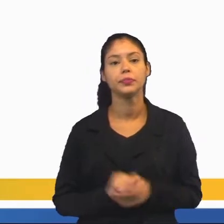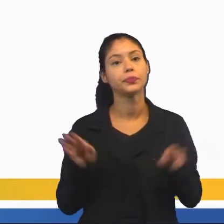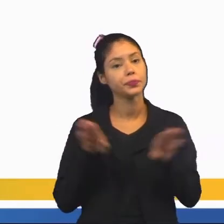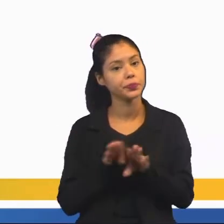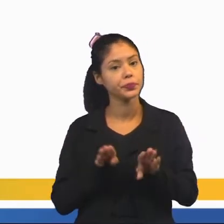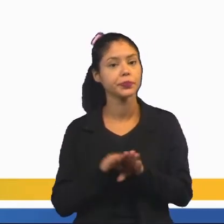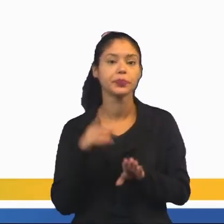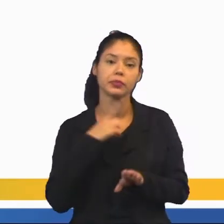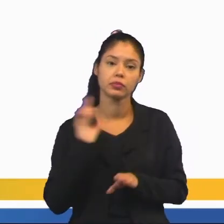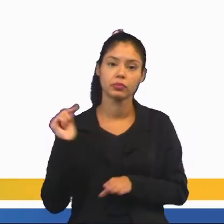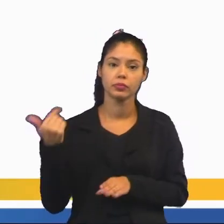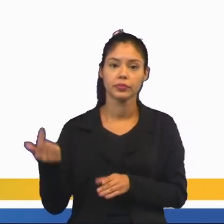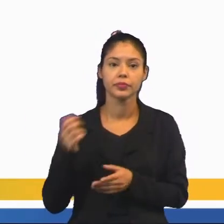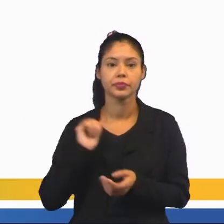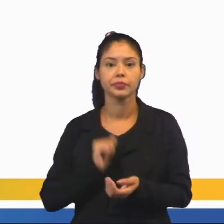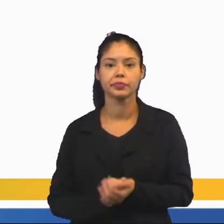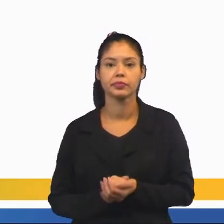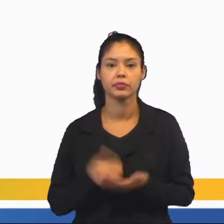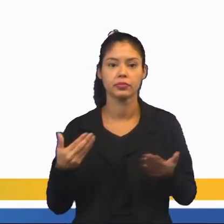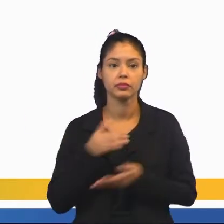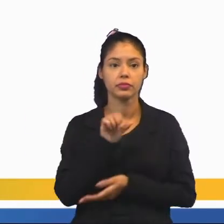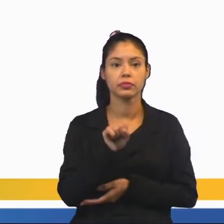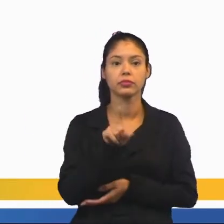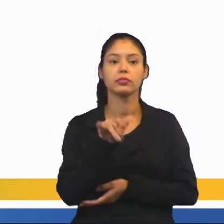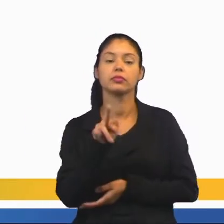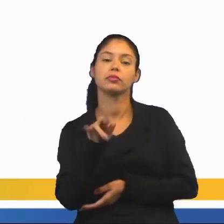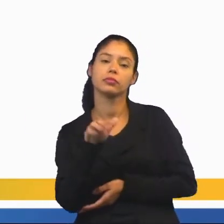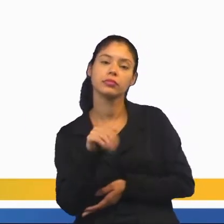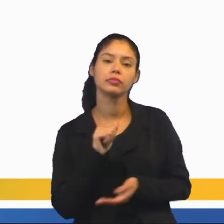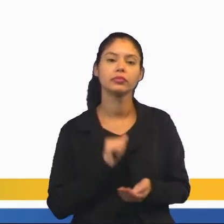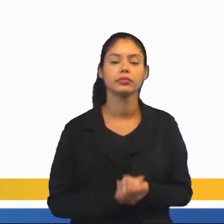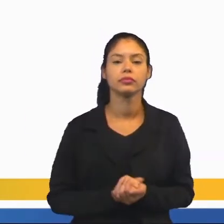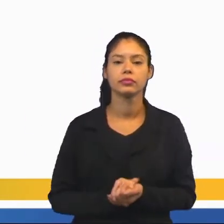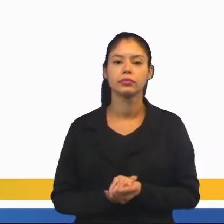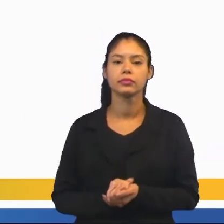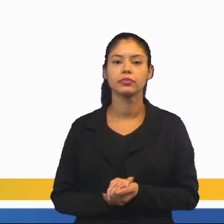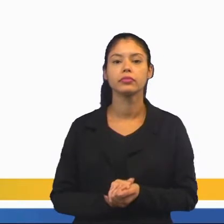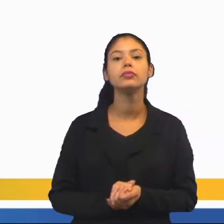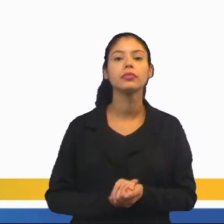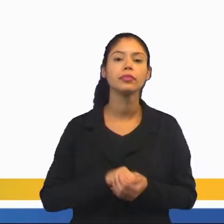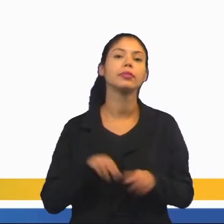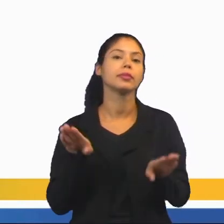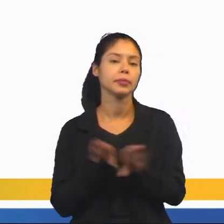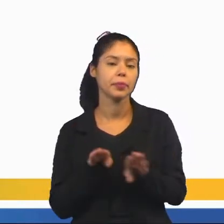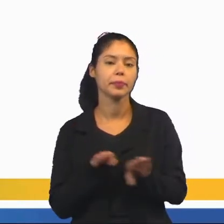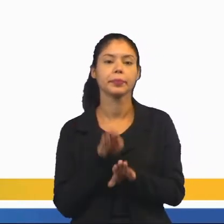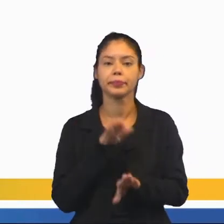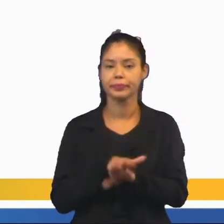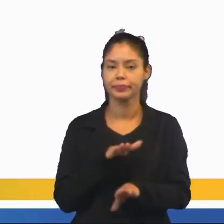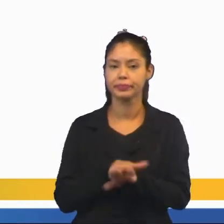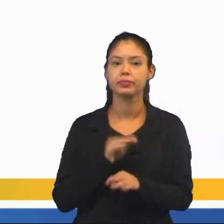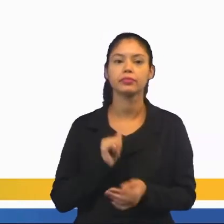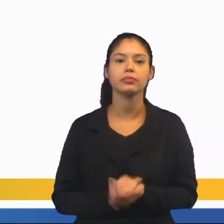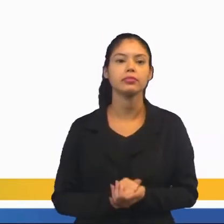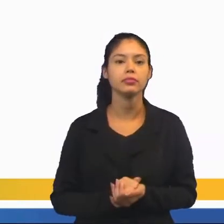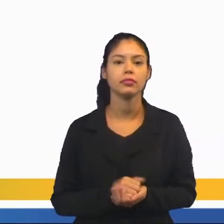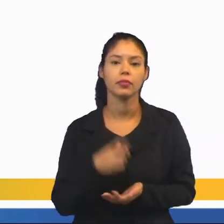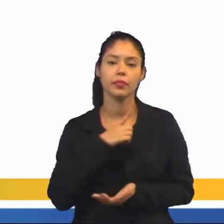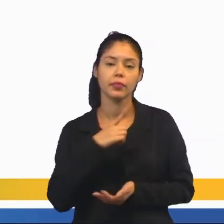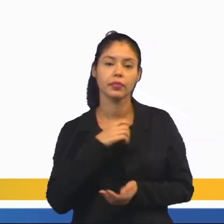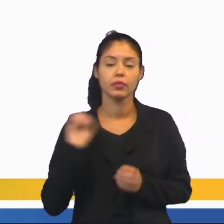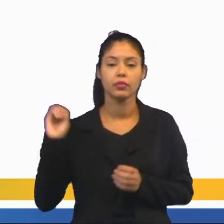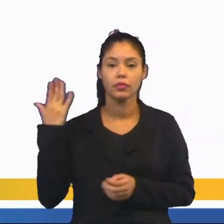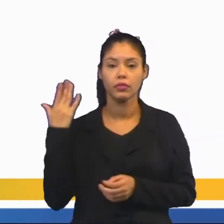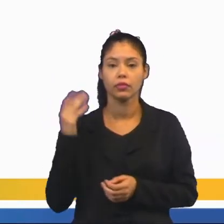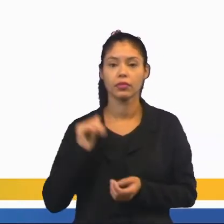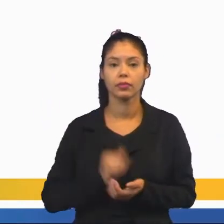Nós também temos uma outra doença agora, a sífilis. A sífilis é uma infecção também sexualmente transmissível,